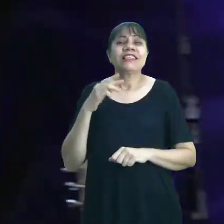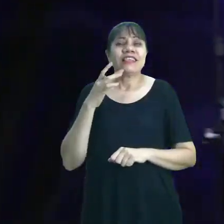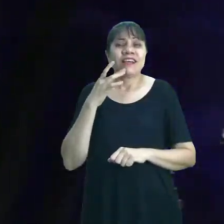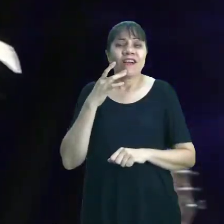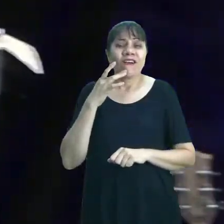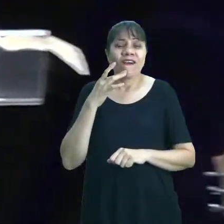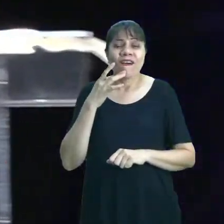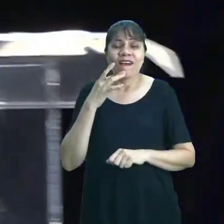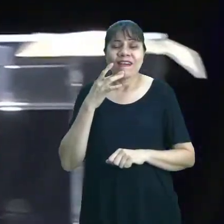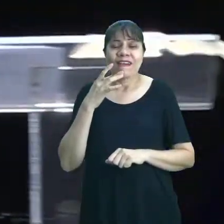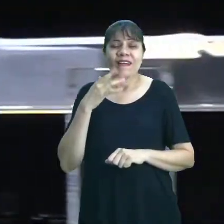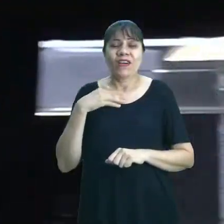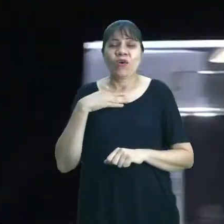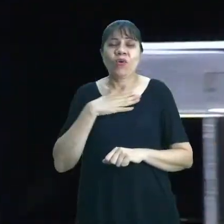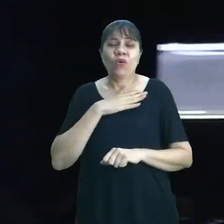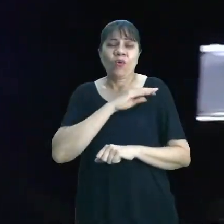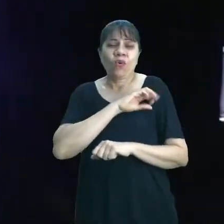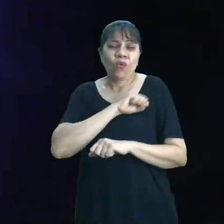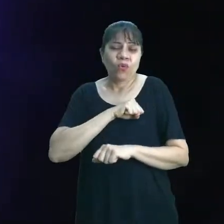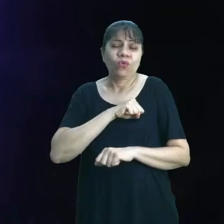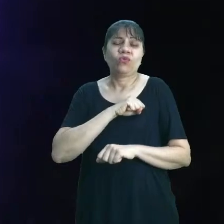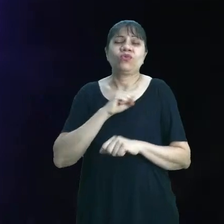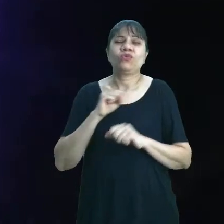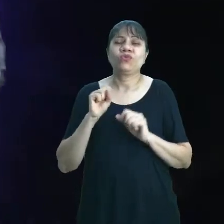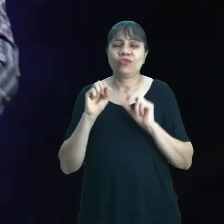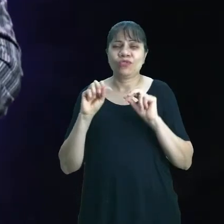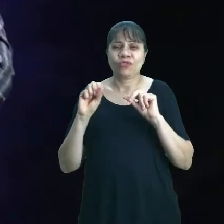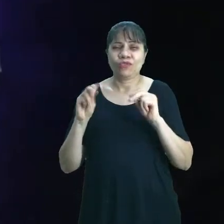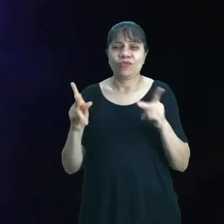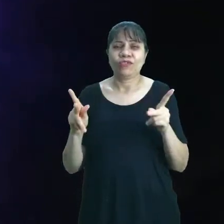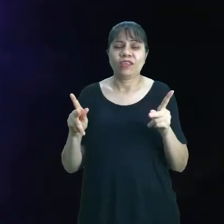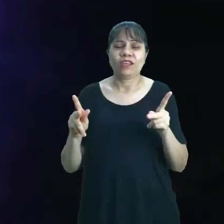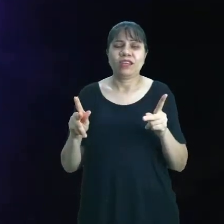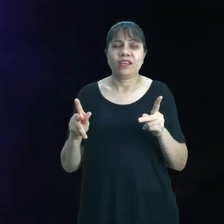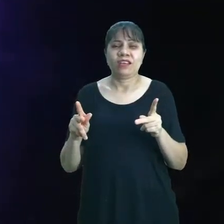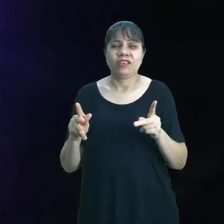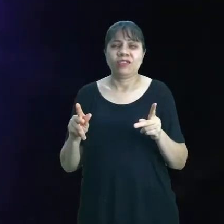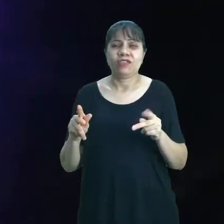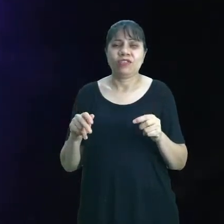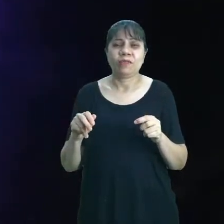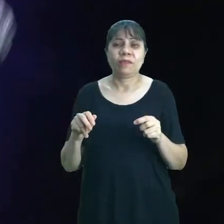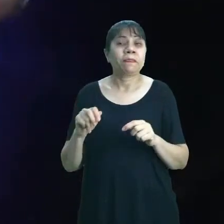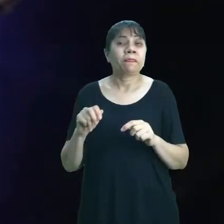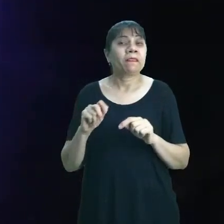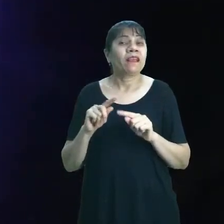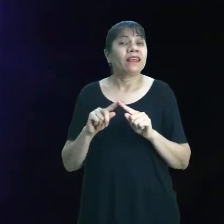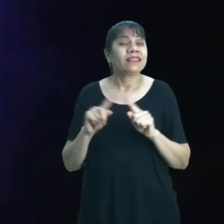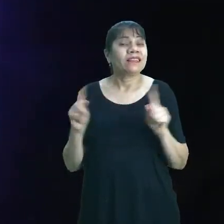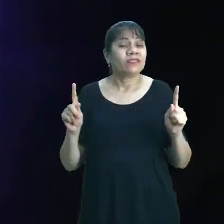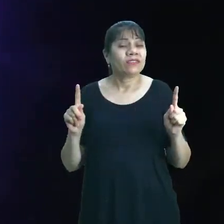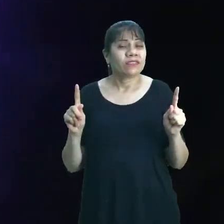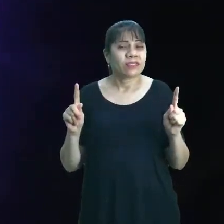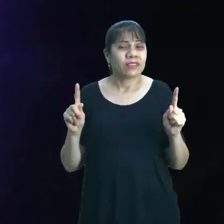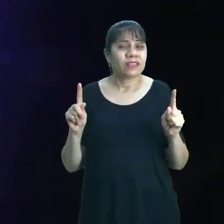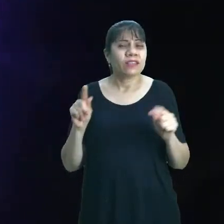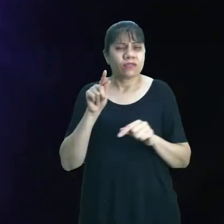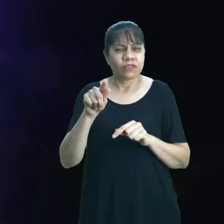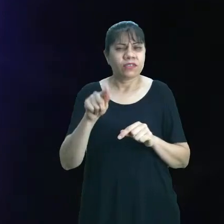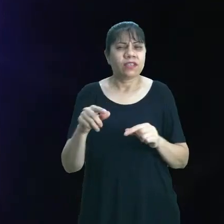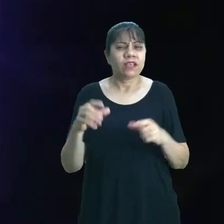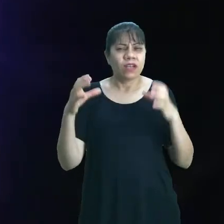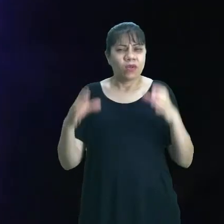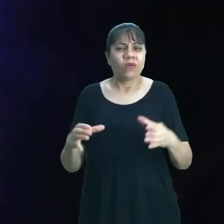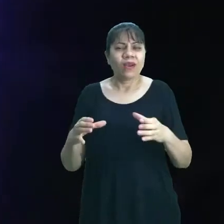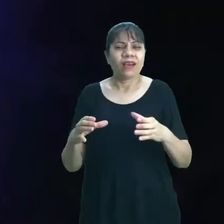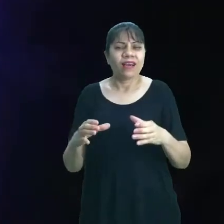temos estilos diferentes. Talvez tem lugares que você gosta de estar, que para você é